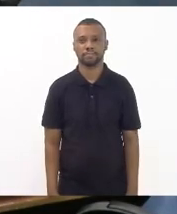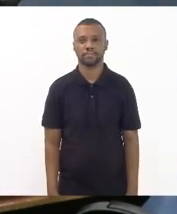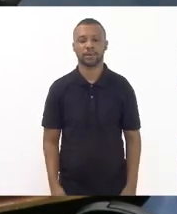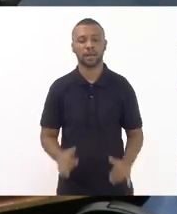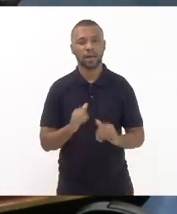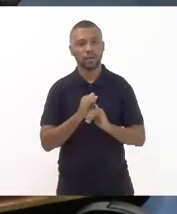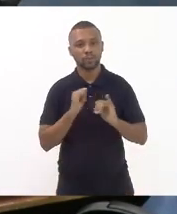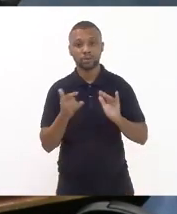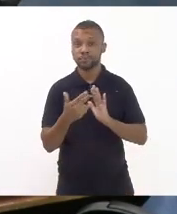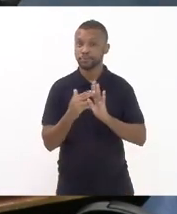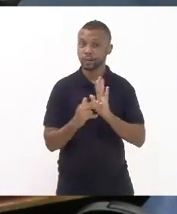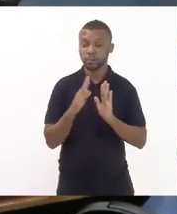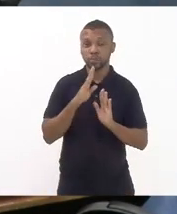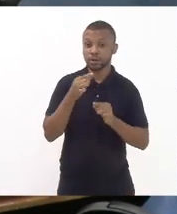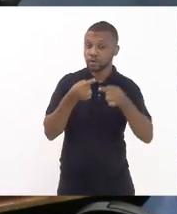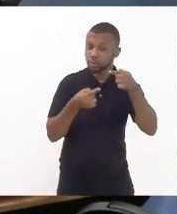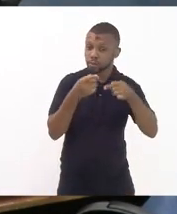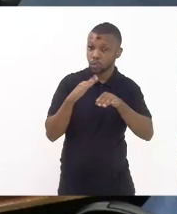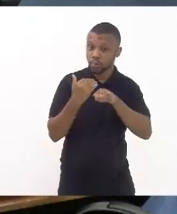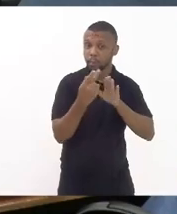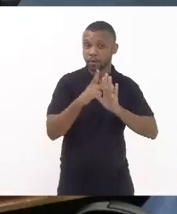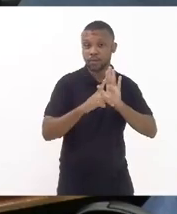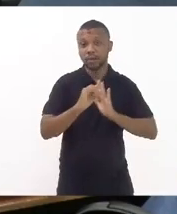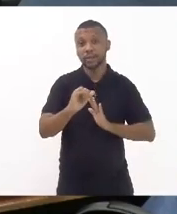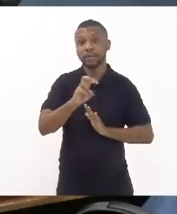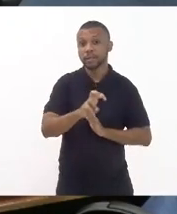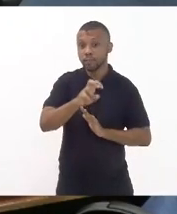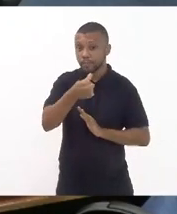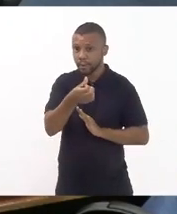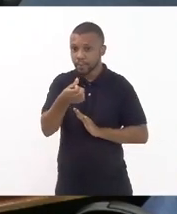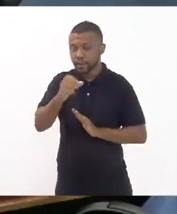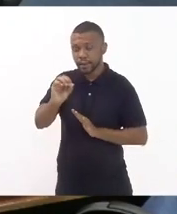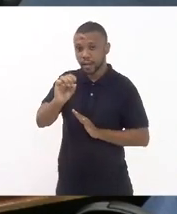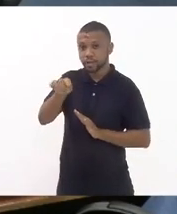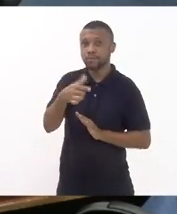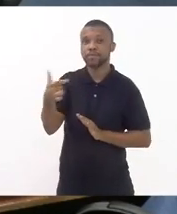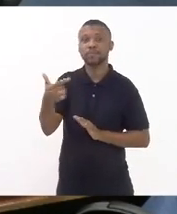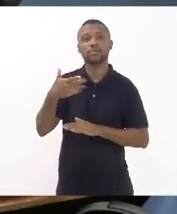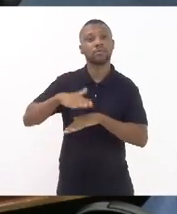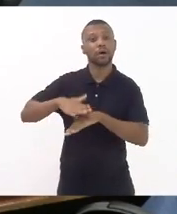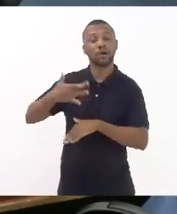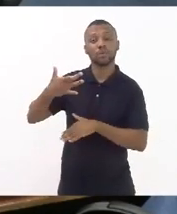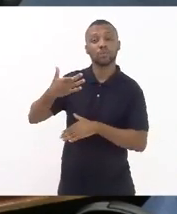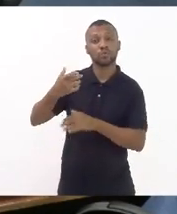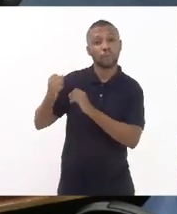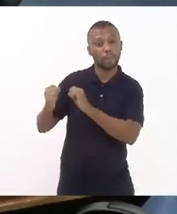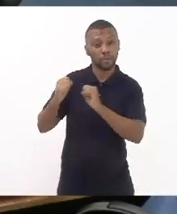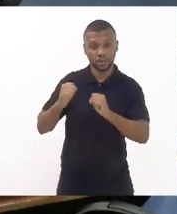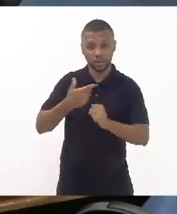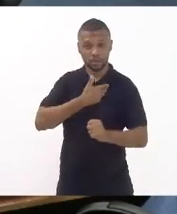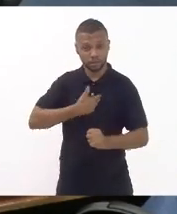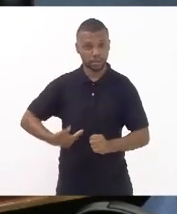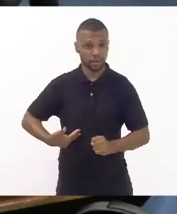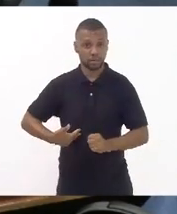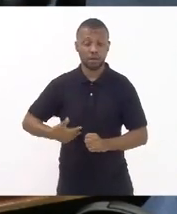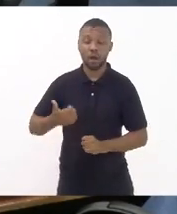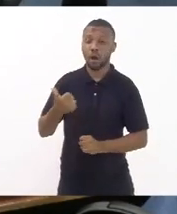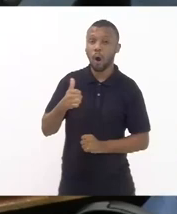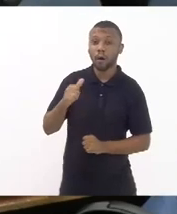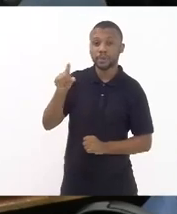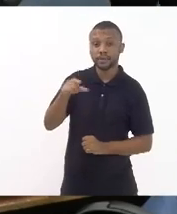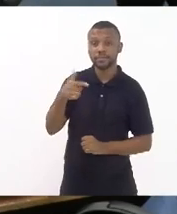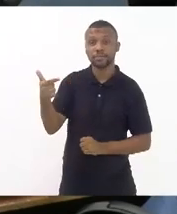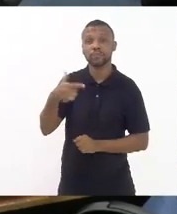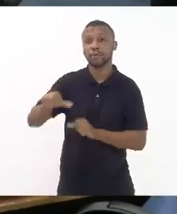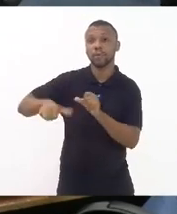Anuncio, em regime de urgência, em discussão única, projeto de lei 5660, de 22, de autoria do Poder Executivo, mensagem 11, de 22, que